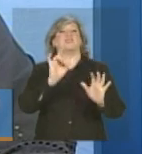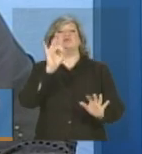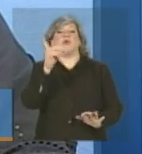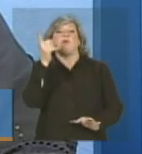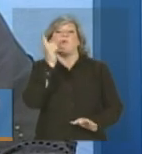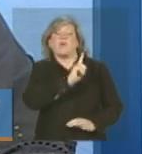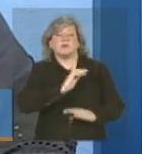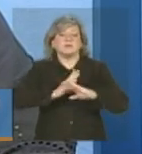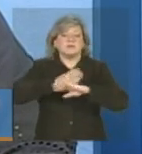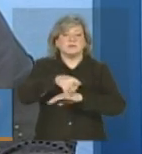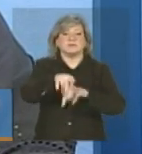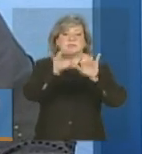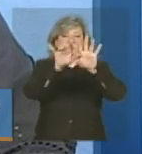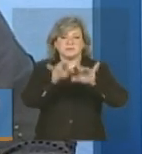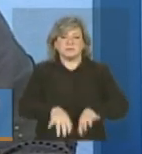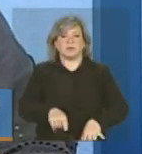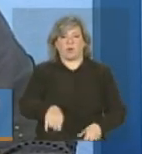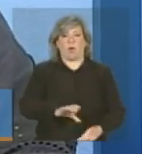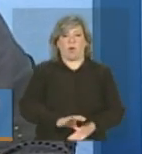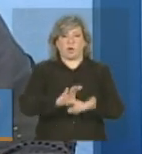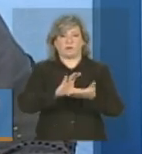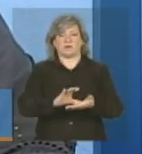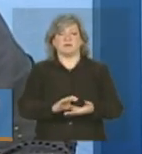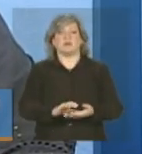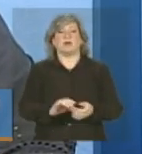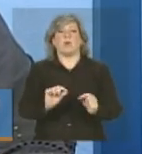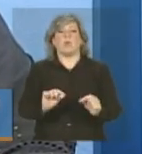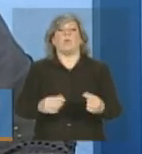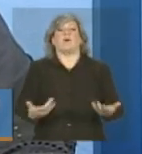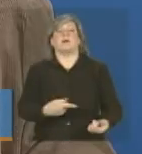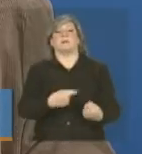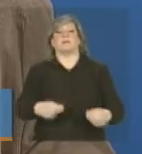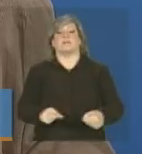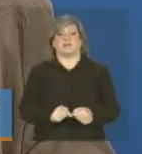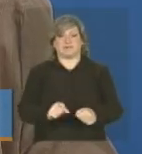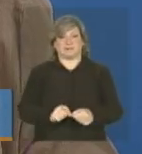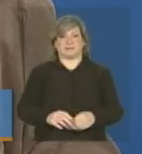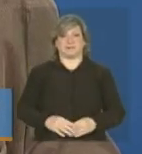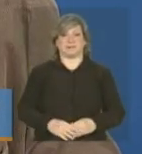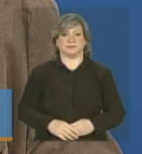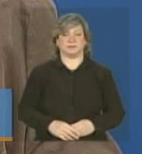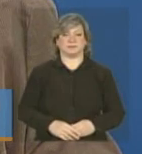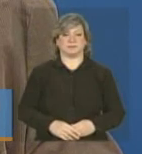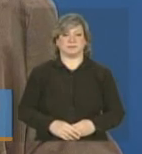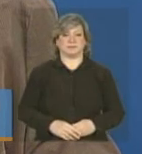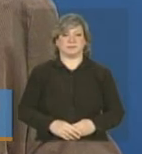acessar o questionário do conselho, o que que ele deve fazer?